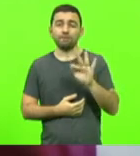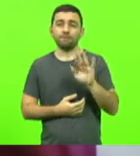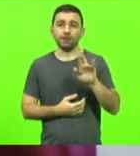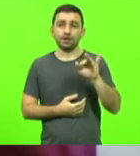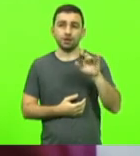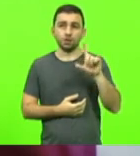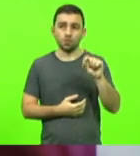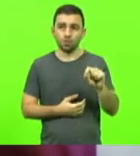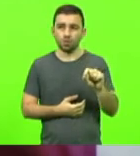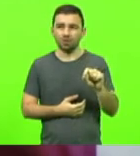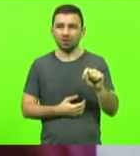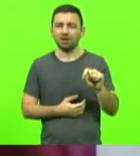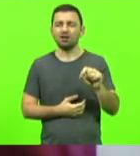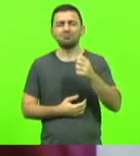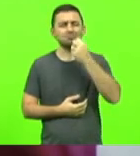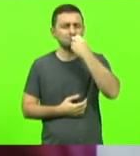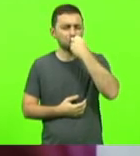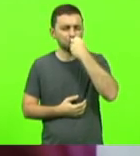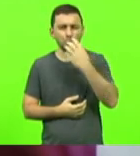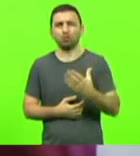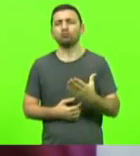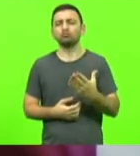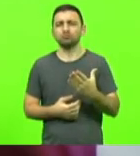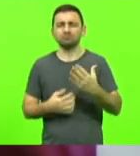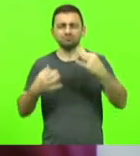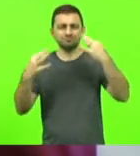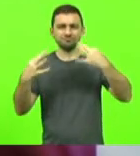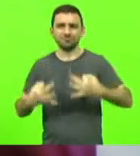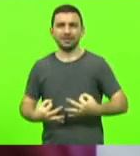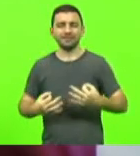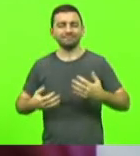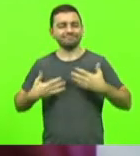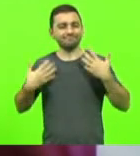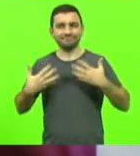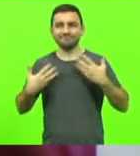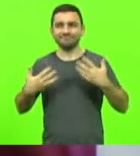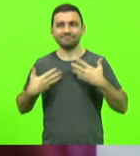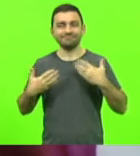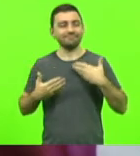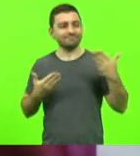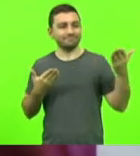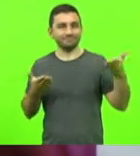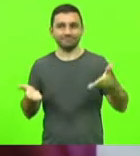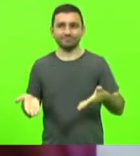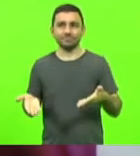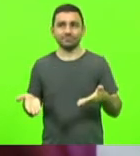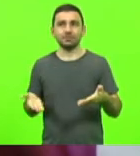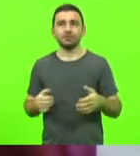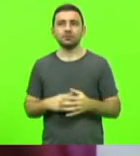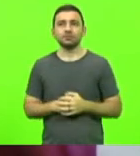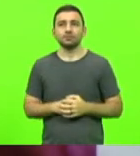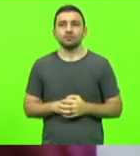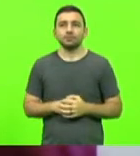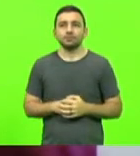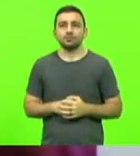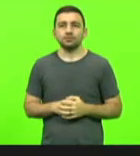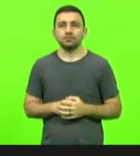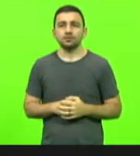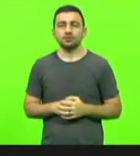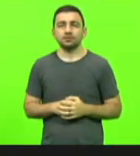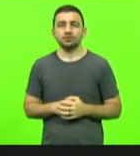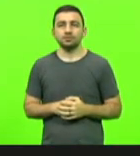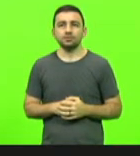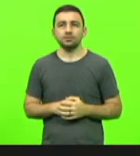bom caráter, e é uma alegria tê-lo conosco. A deputada Marlene também ressalta a relevância... Mais um minuto para a deputada Paulinha